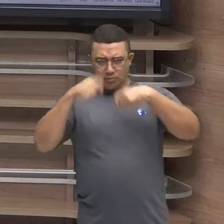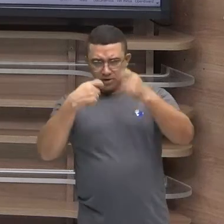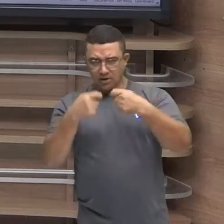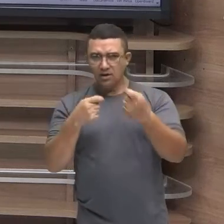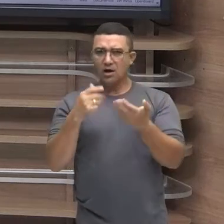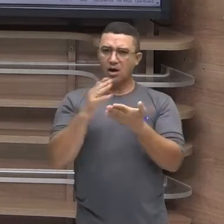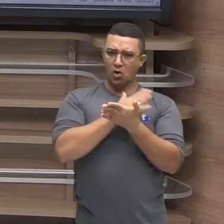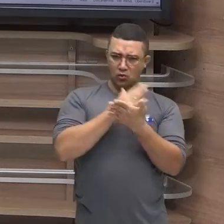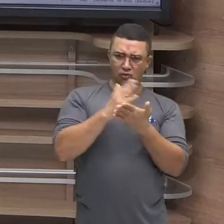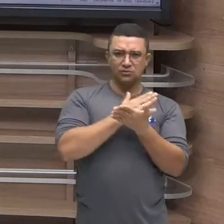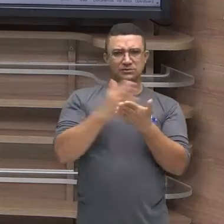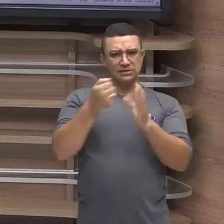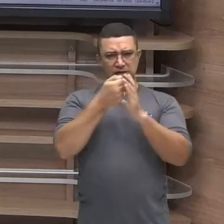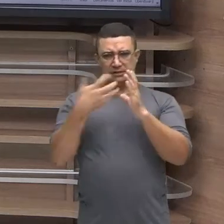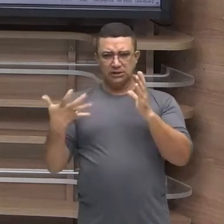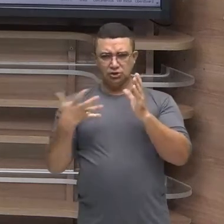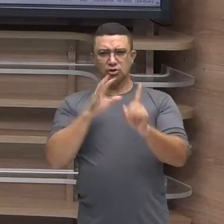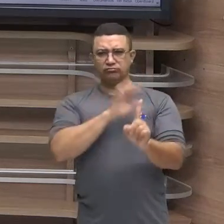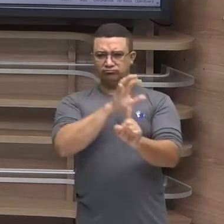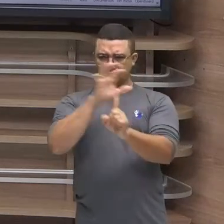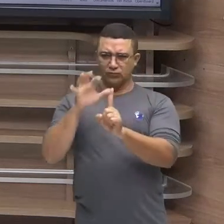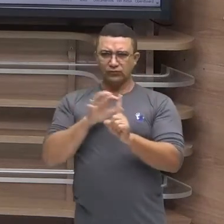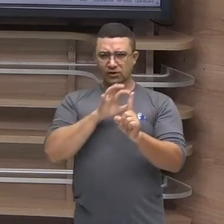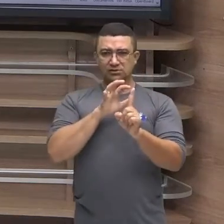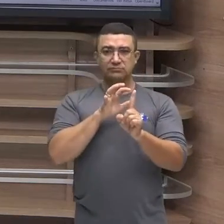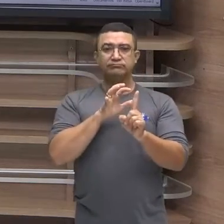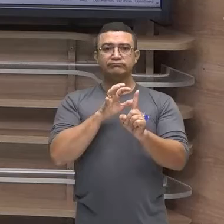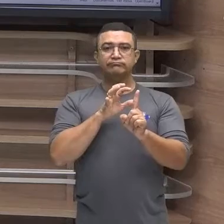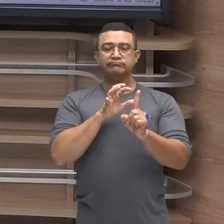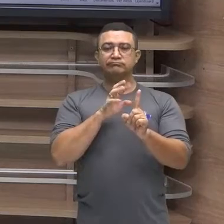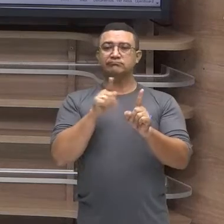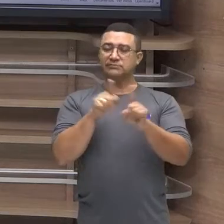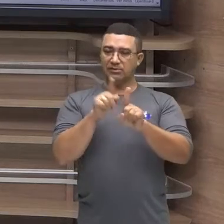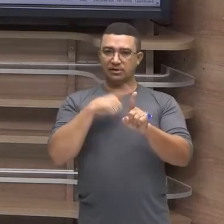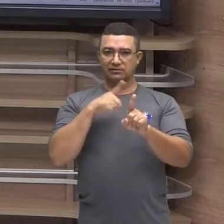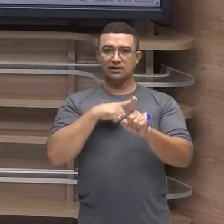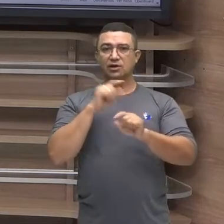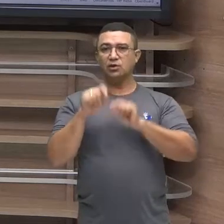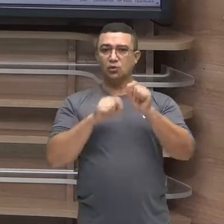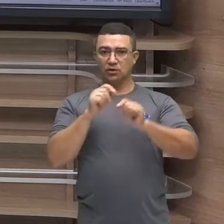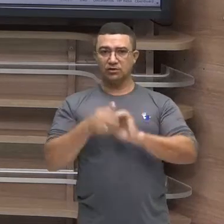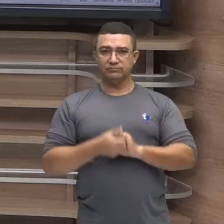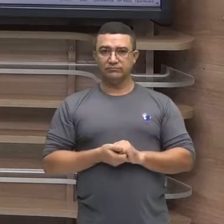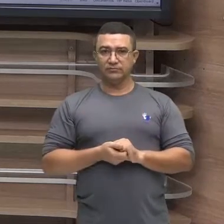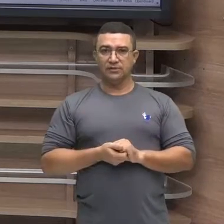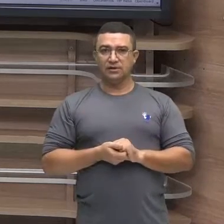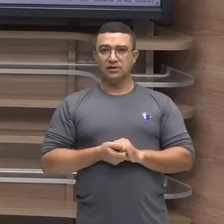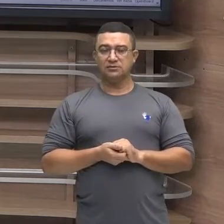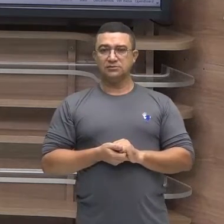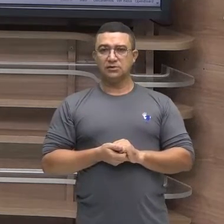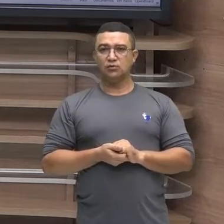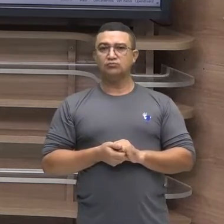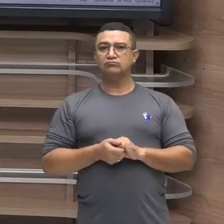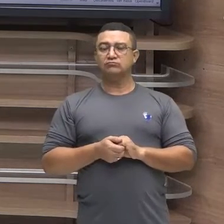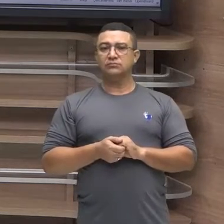Alguns fatores que vão influenciar. Aí nós temos a questão das migrações, né? Então esses